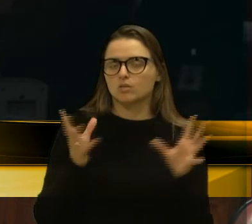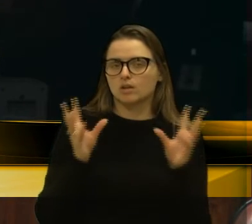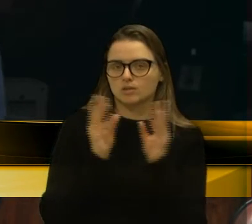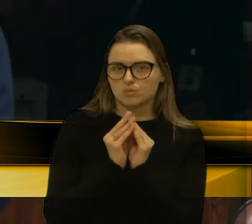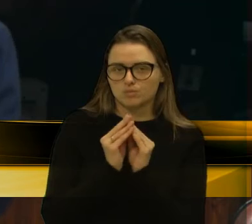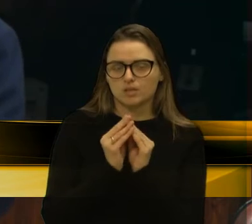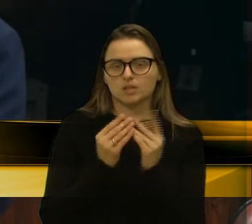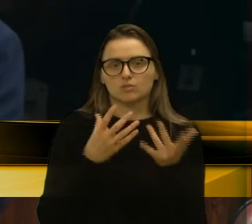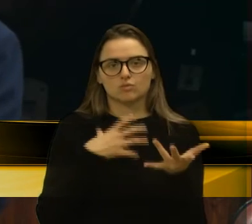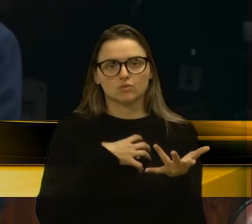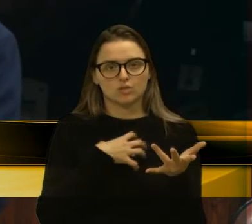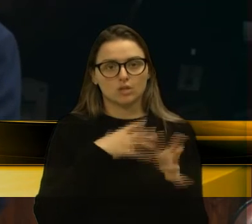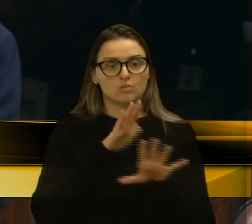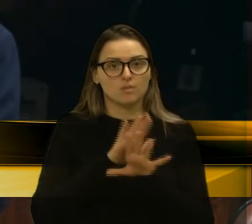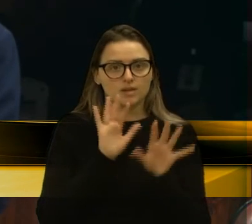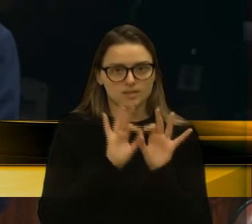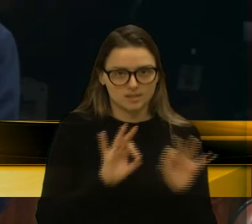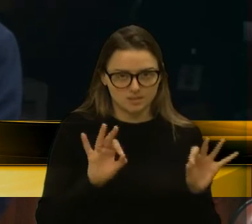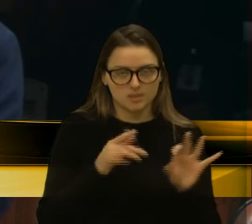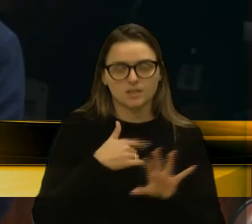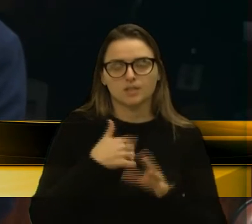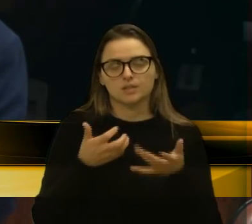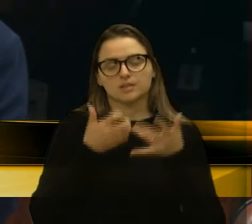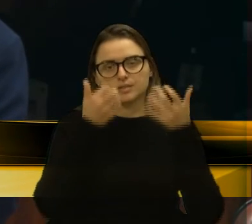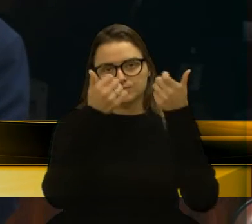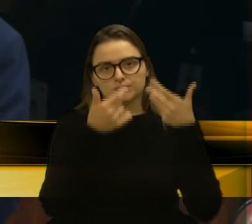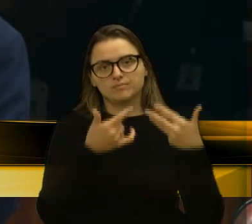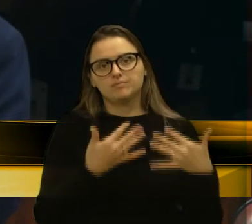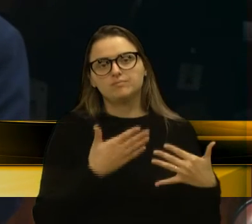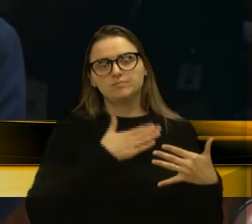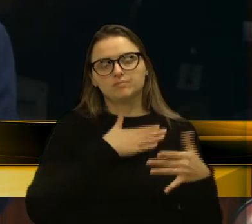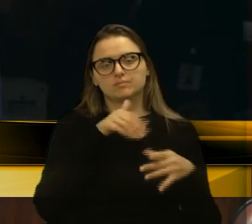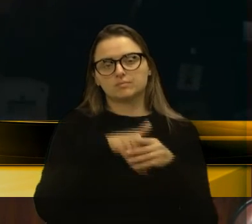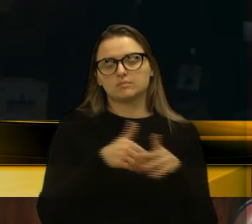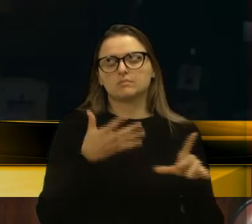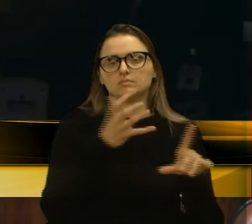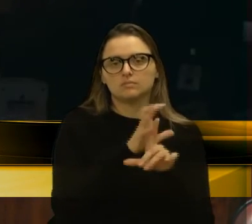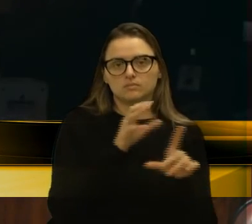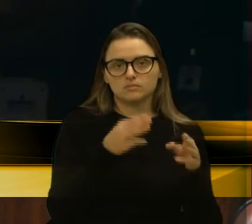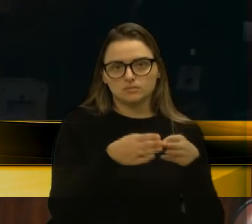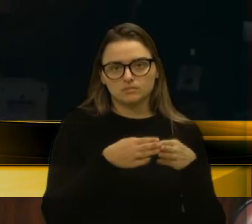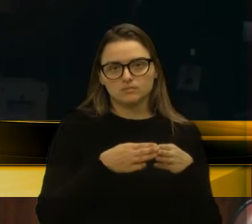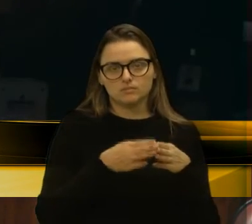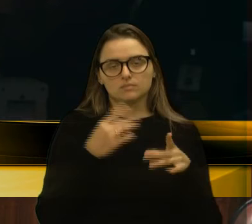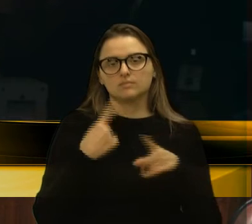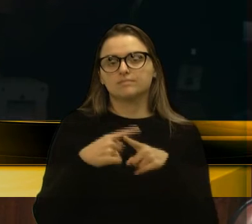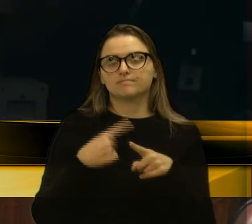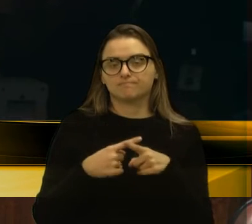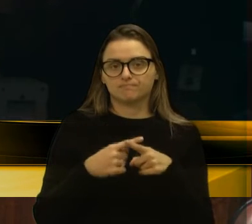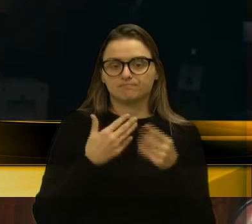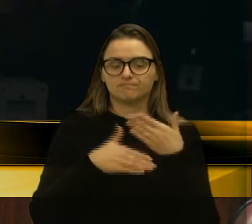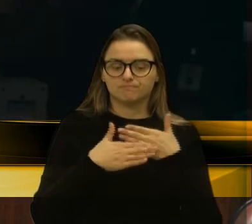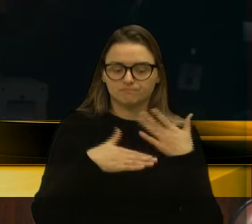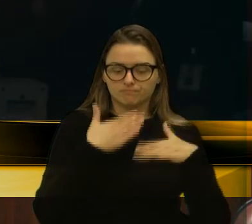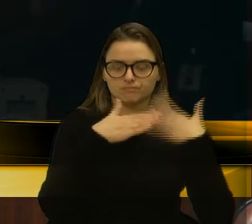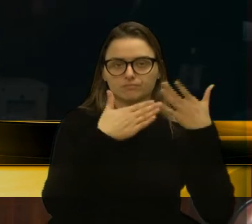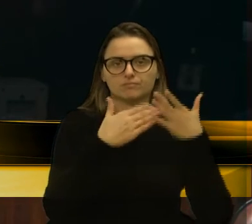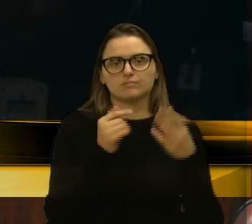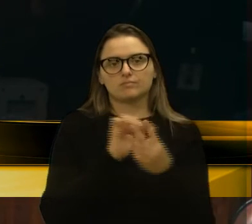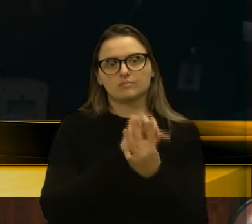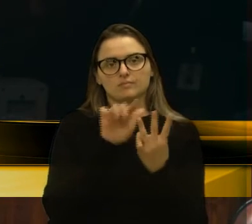muito, talvez, simplista, quero justificar o meu voto contrário à moção, porque no bojo desse pacote, essas 3